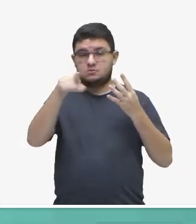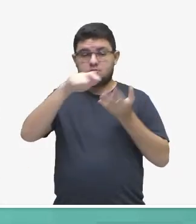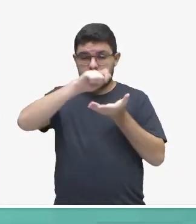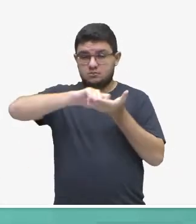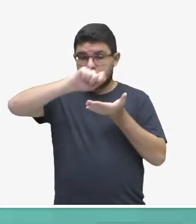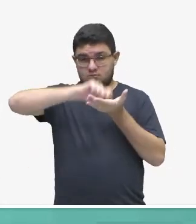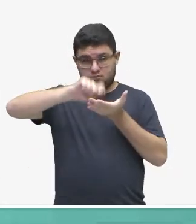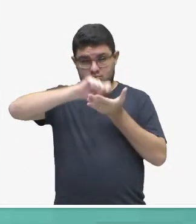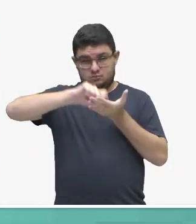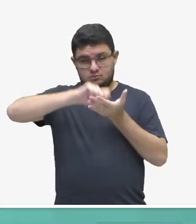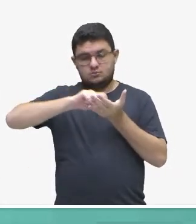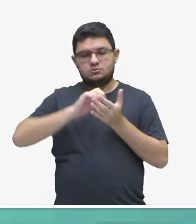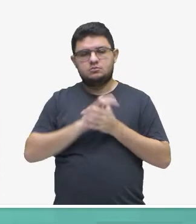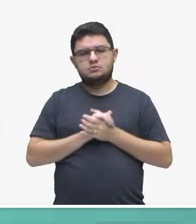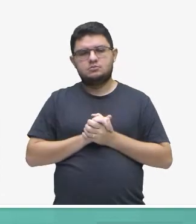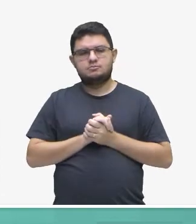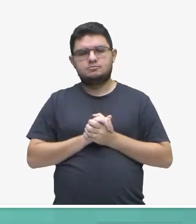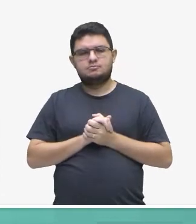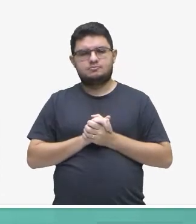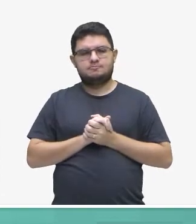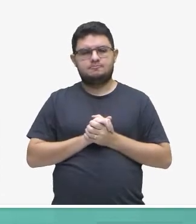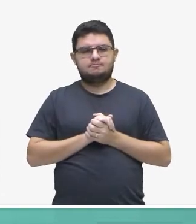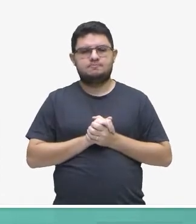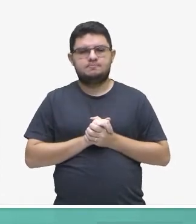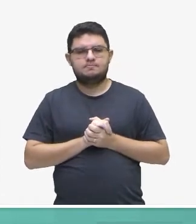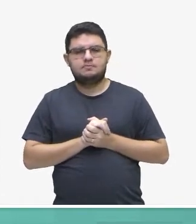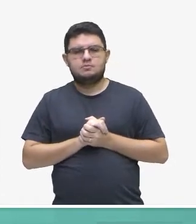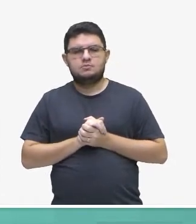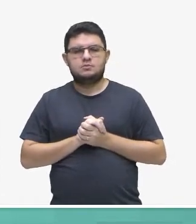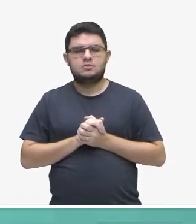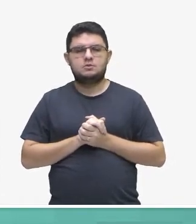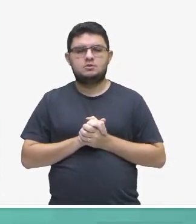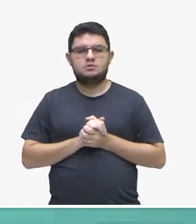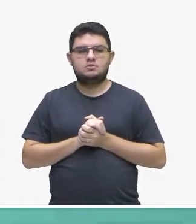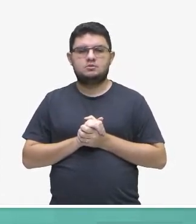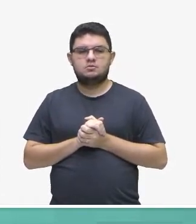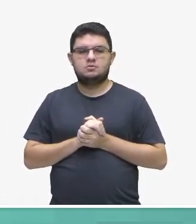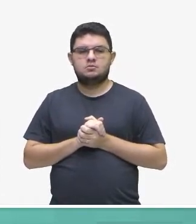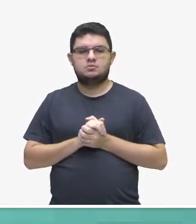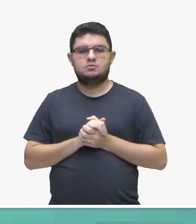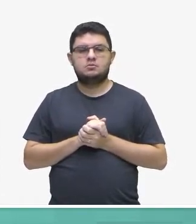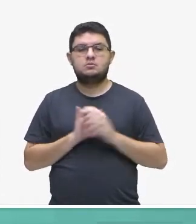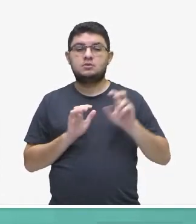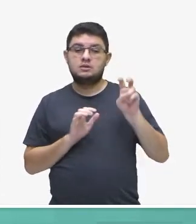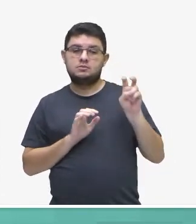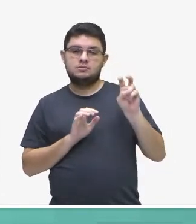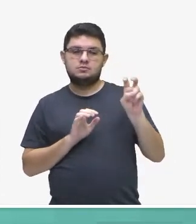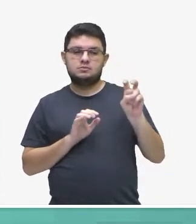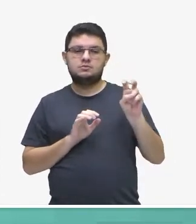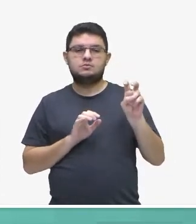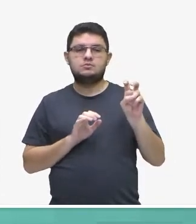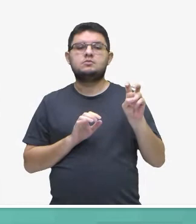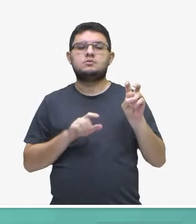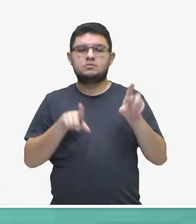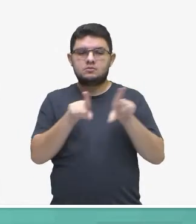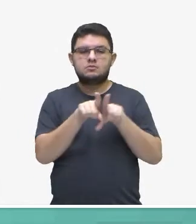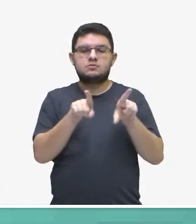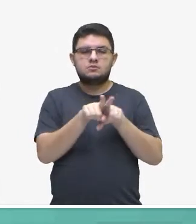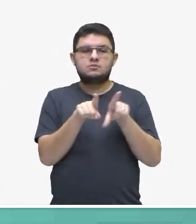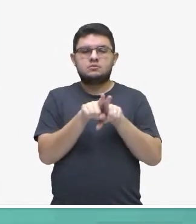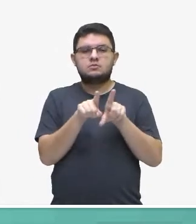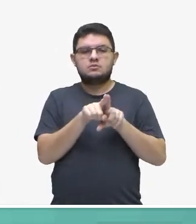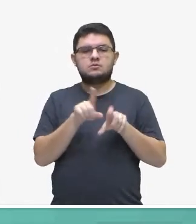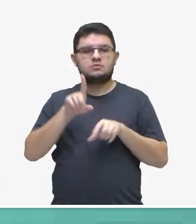from myself. Exigir muito de mim, ok? O verbo decrease também foi utilizado no